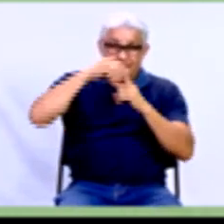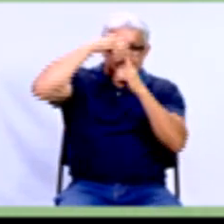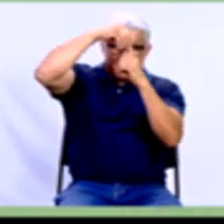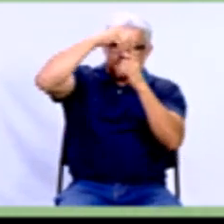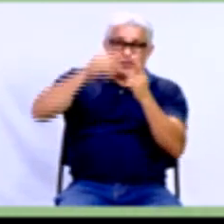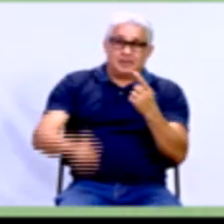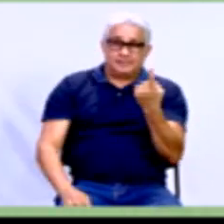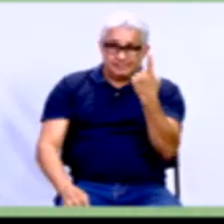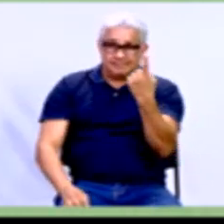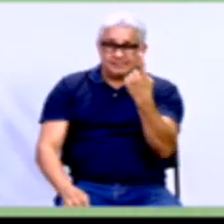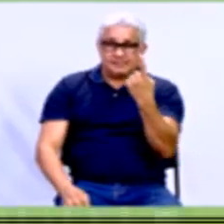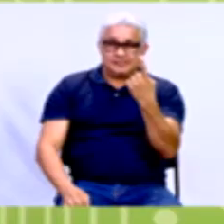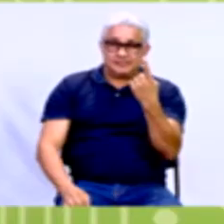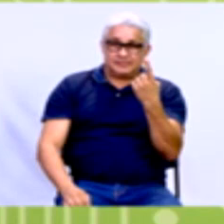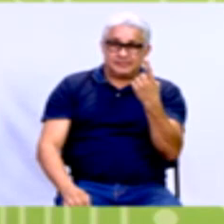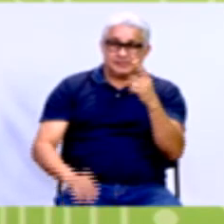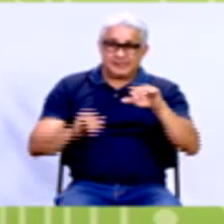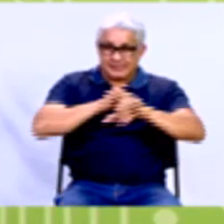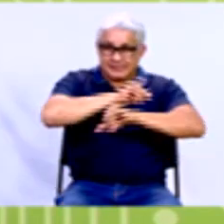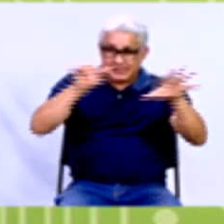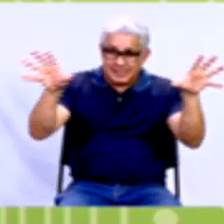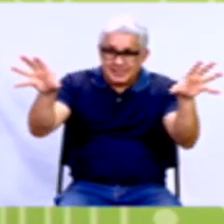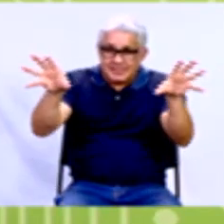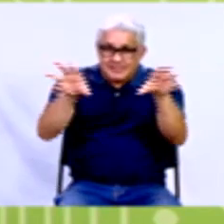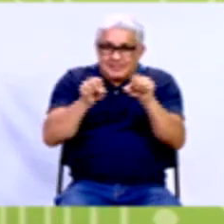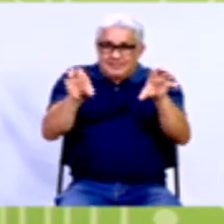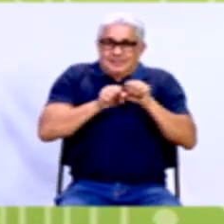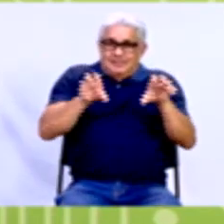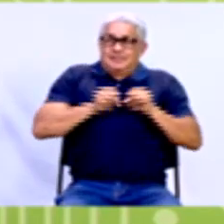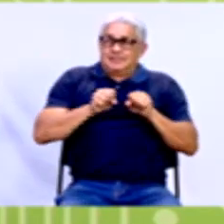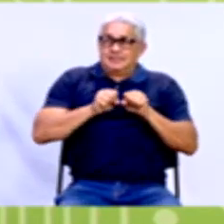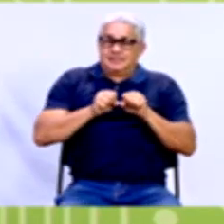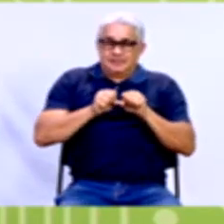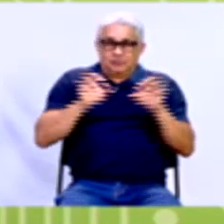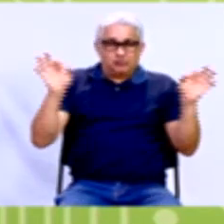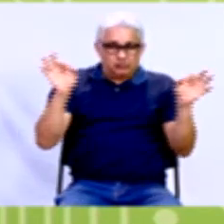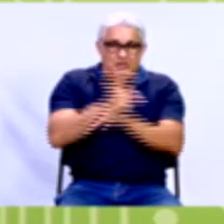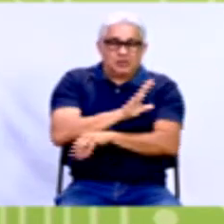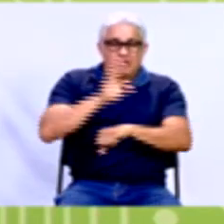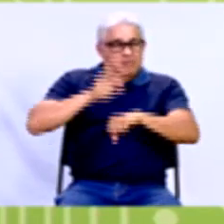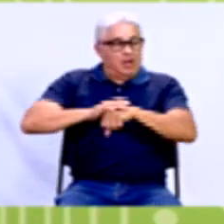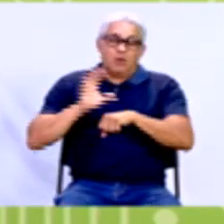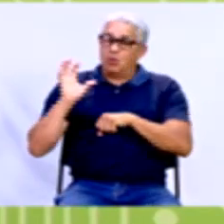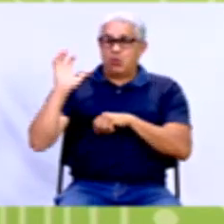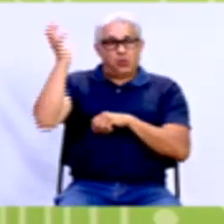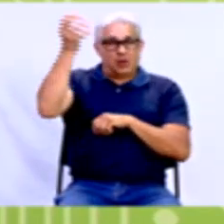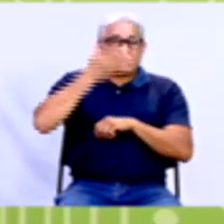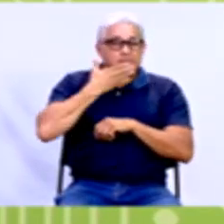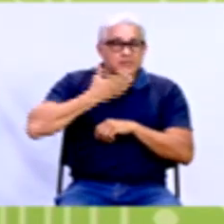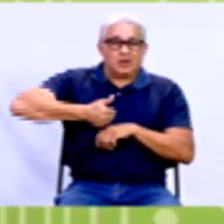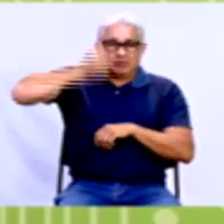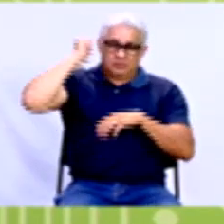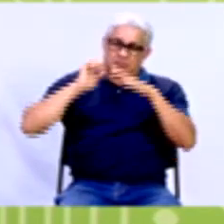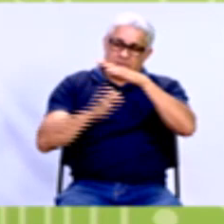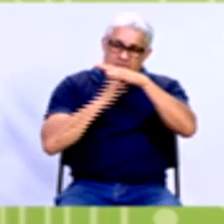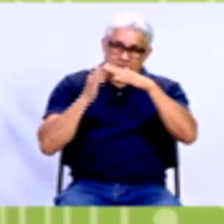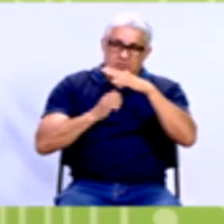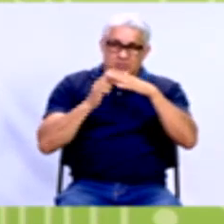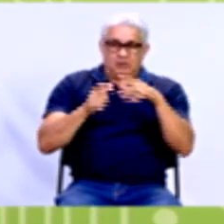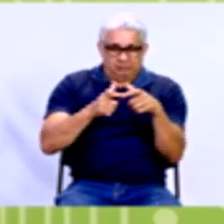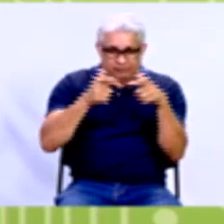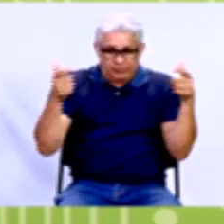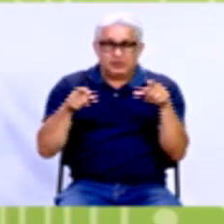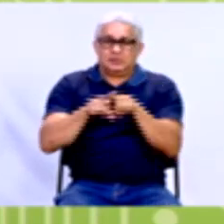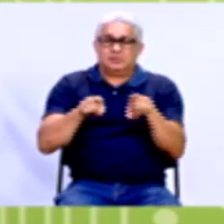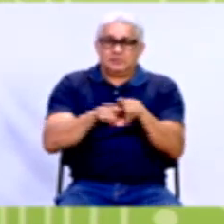é a gente pegar essas informações, tirar as conclusões e tomar as decisões, para a gente melhorar a nossa empresa, para a gente melhorar,